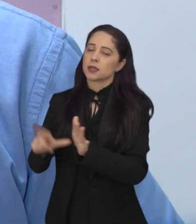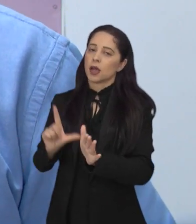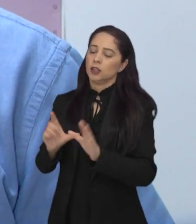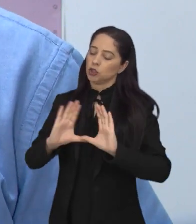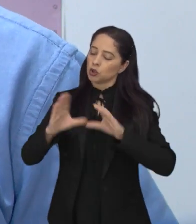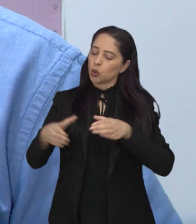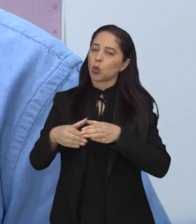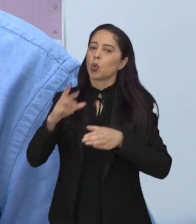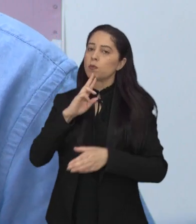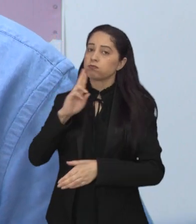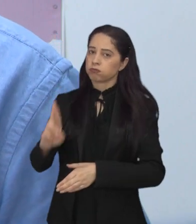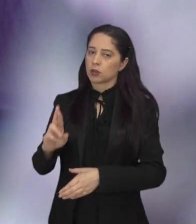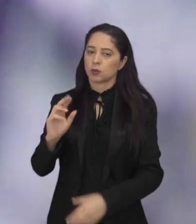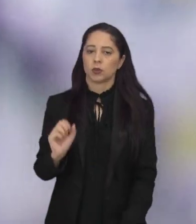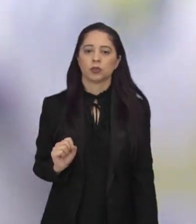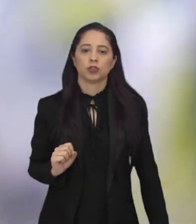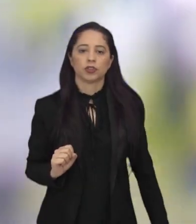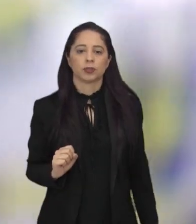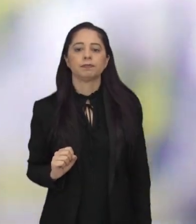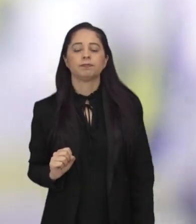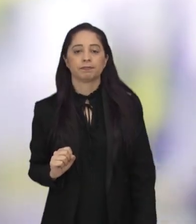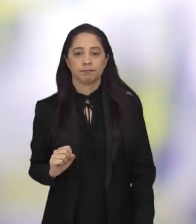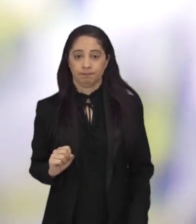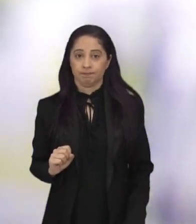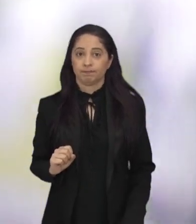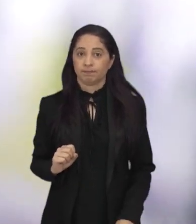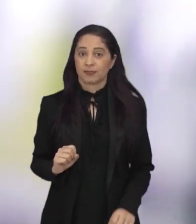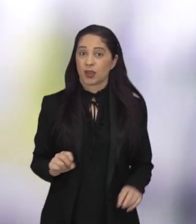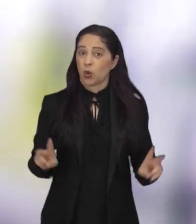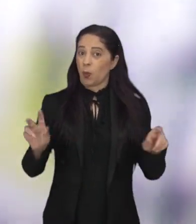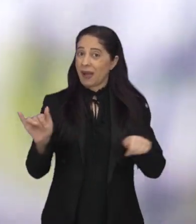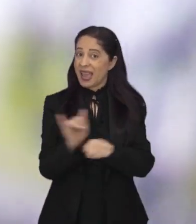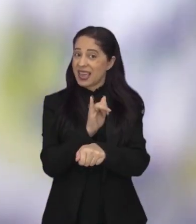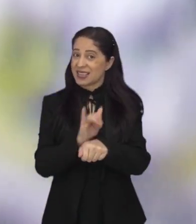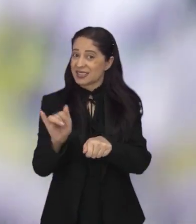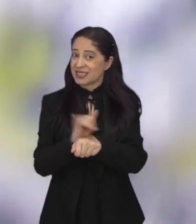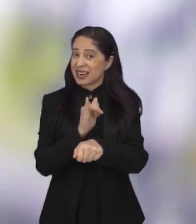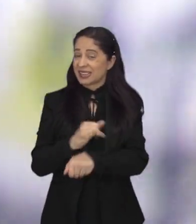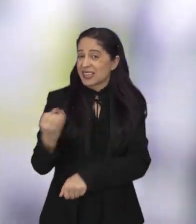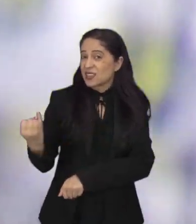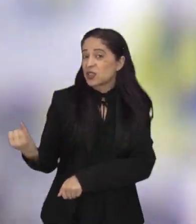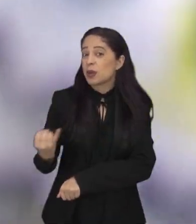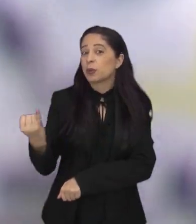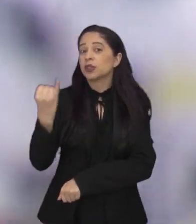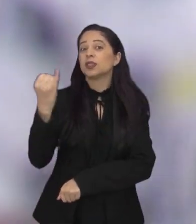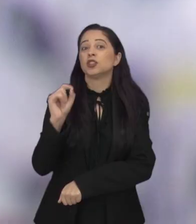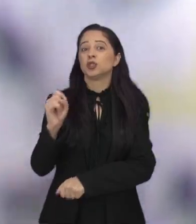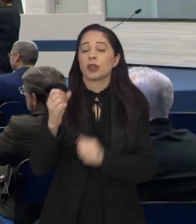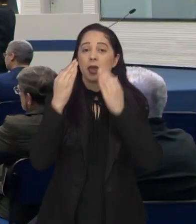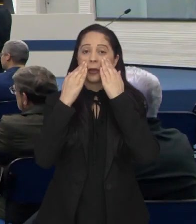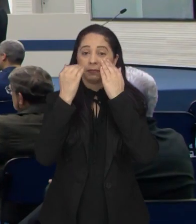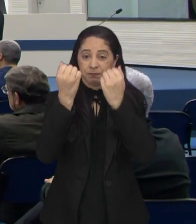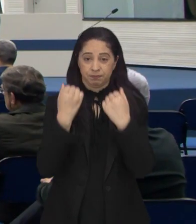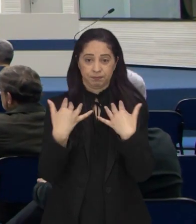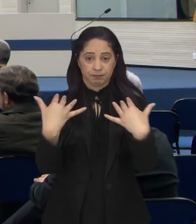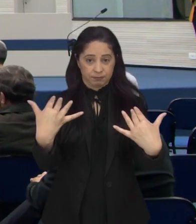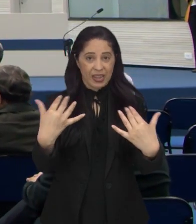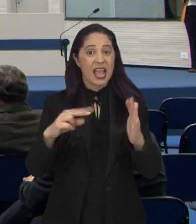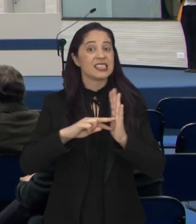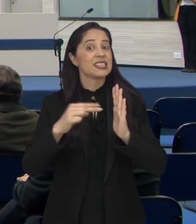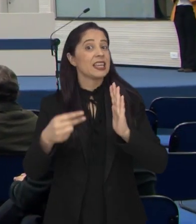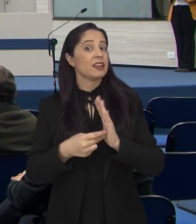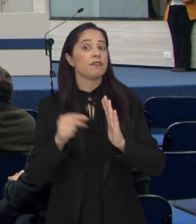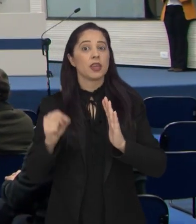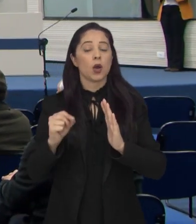teve um parecer da Comissão de Planejamento. E por falar em transparência, um instrumento importante previsto na lei orgânica é a audiência